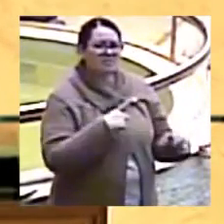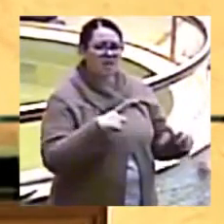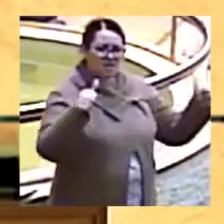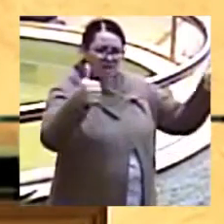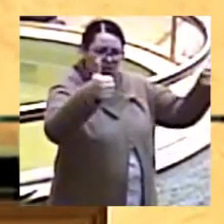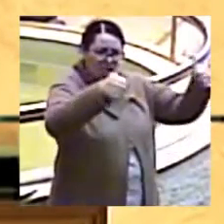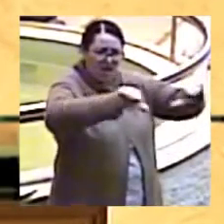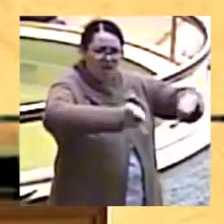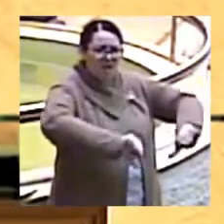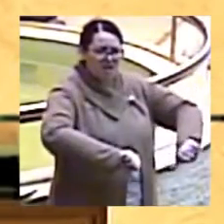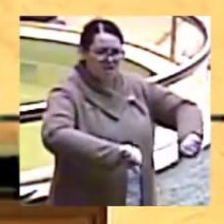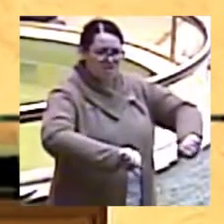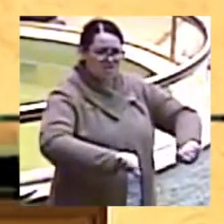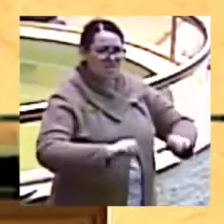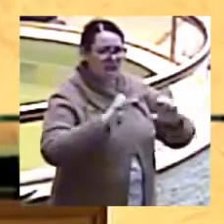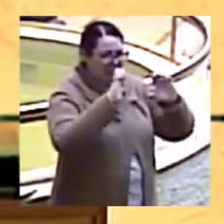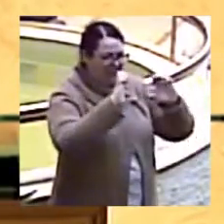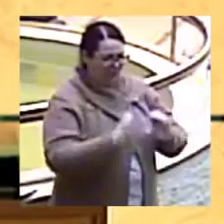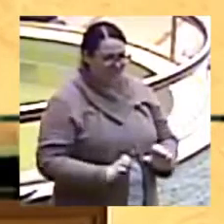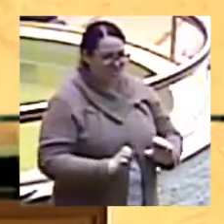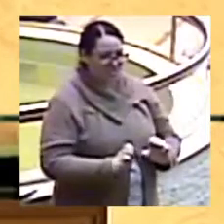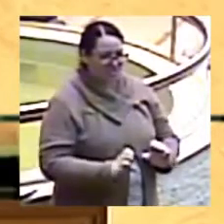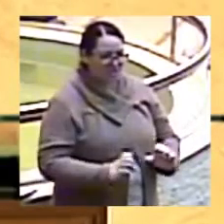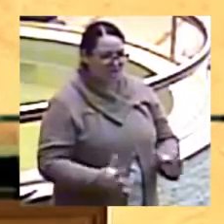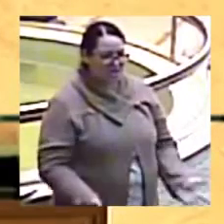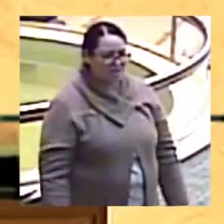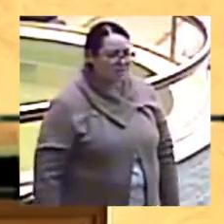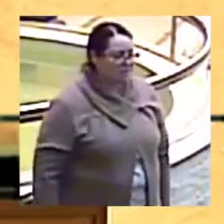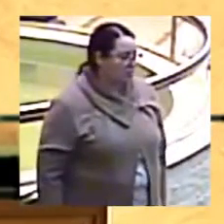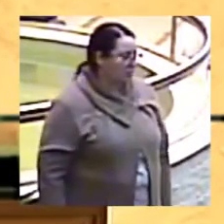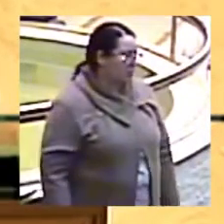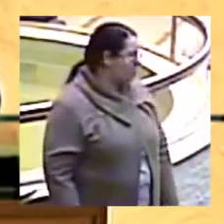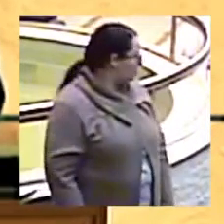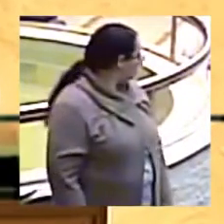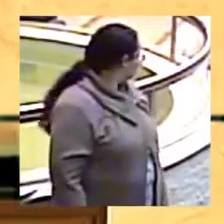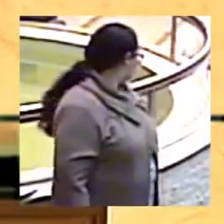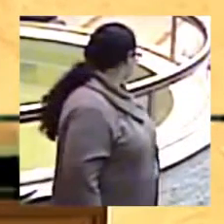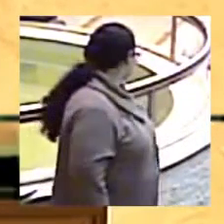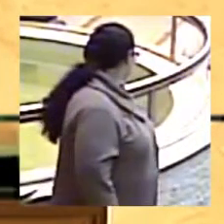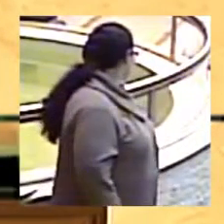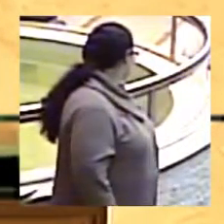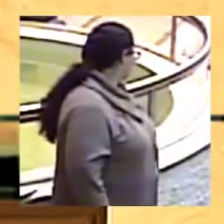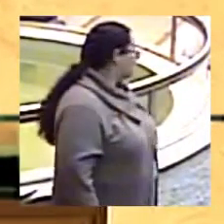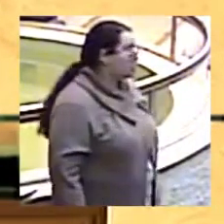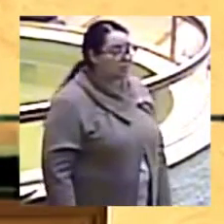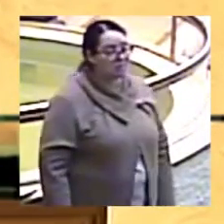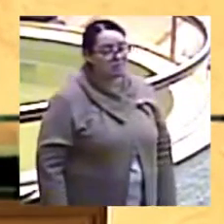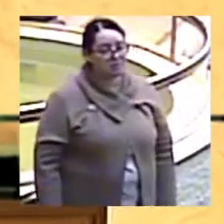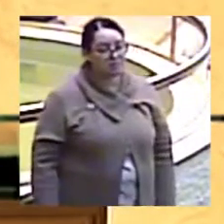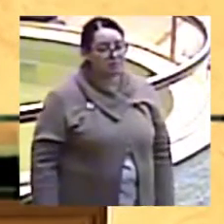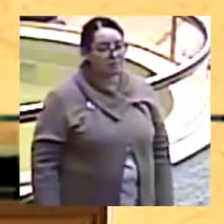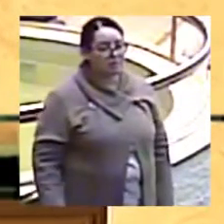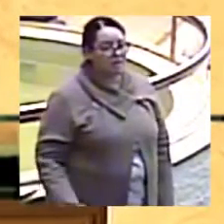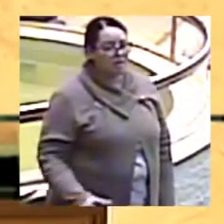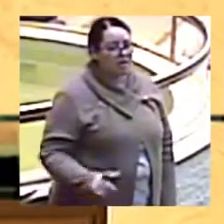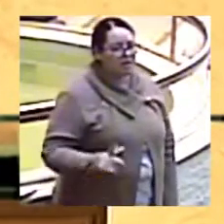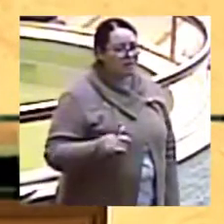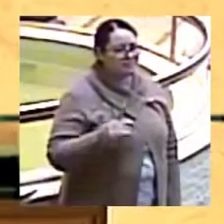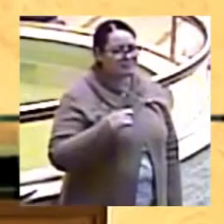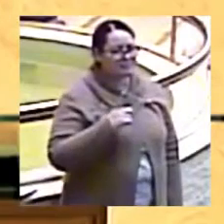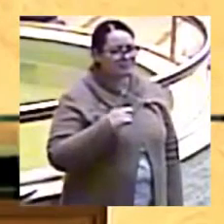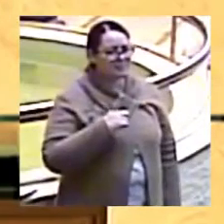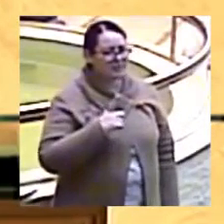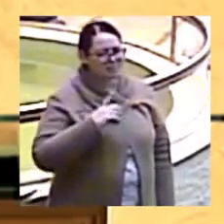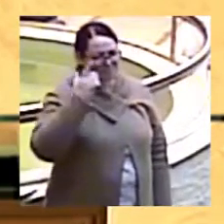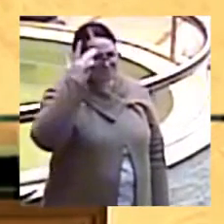uma crise ética na nossa sociedade. Acontece que há uma inversão de